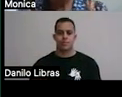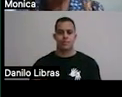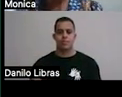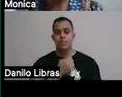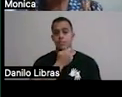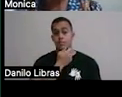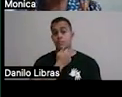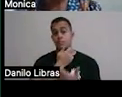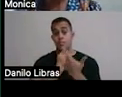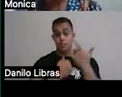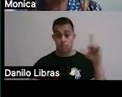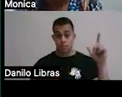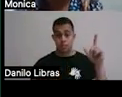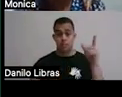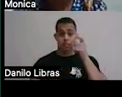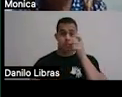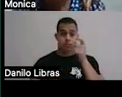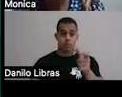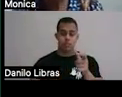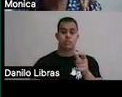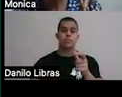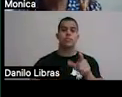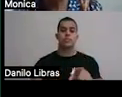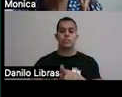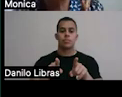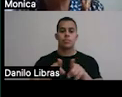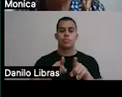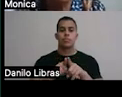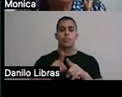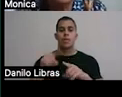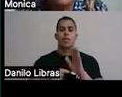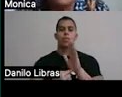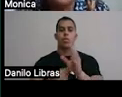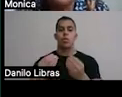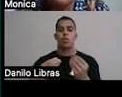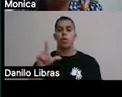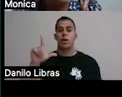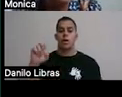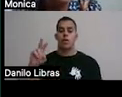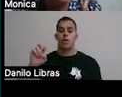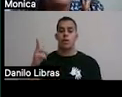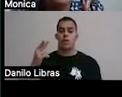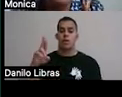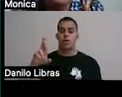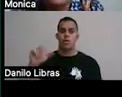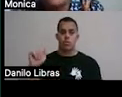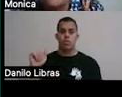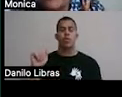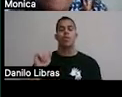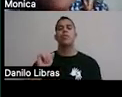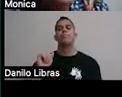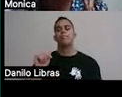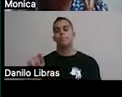Outra atividade que a gente mostra como que as leveduras, que o fermento pode ser usado na